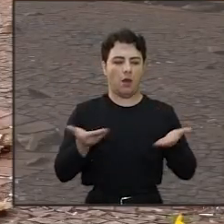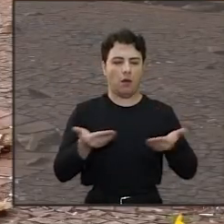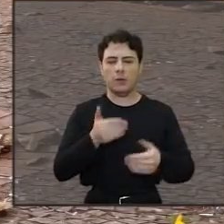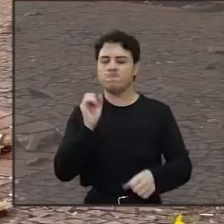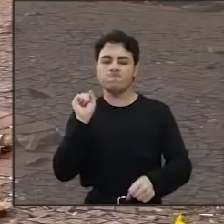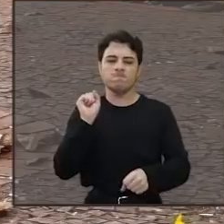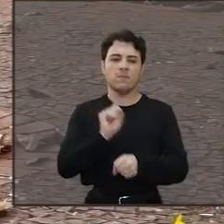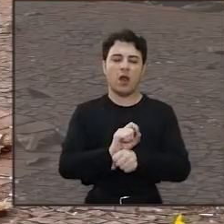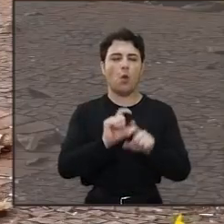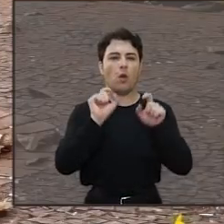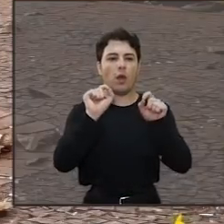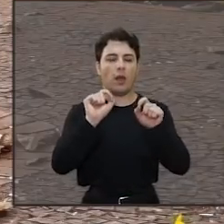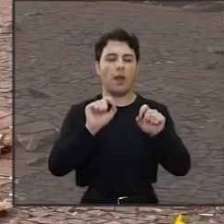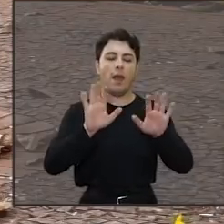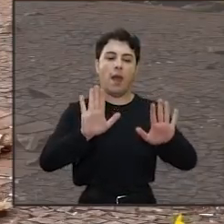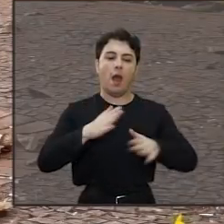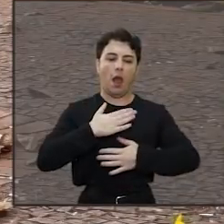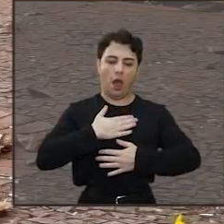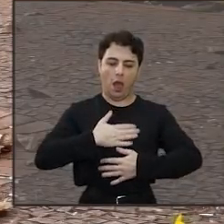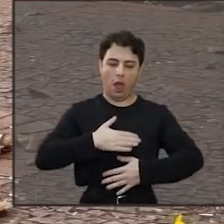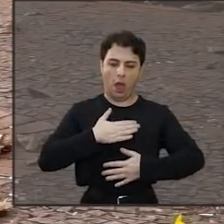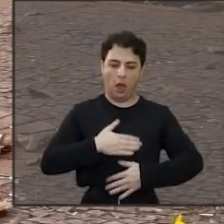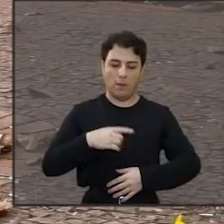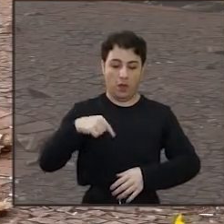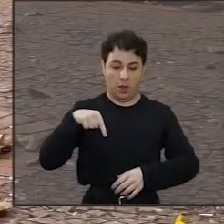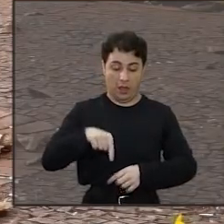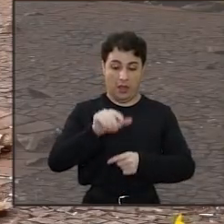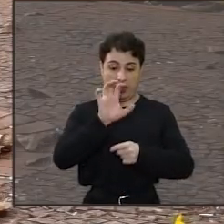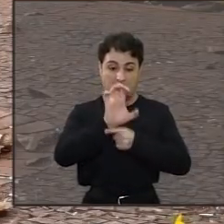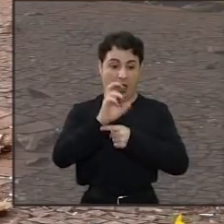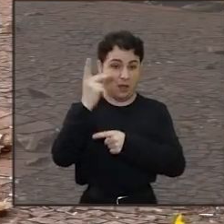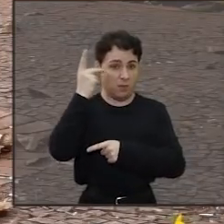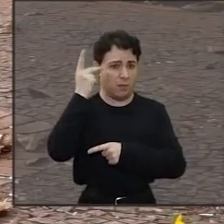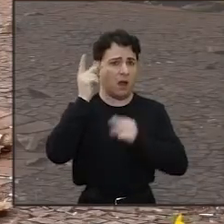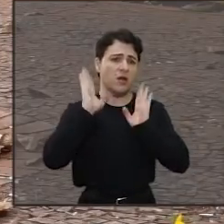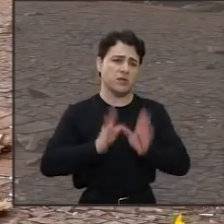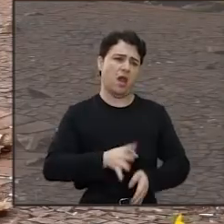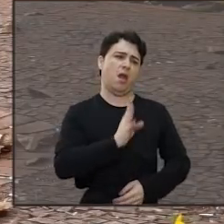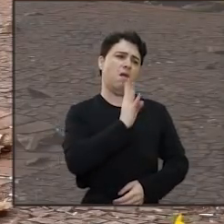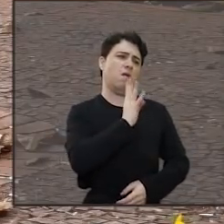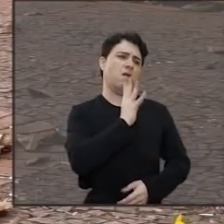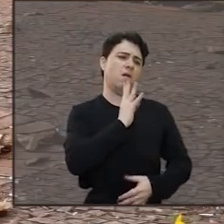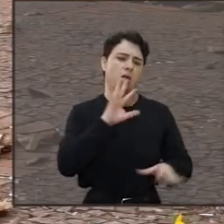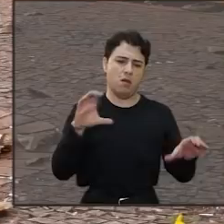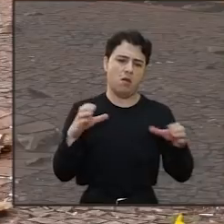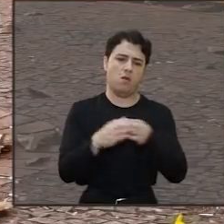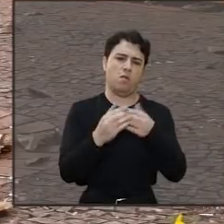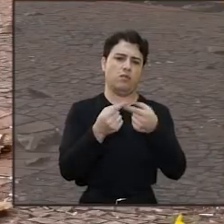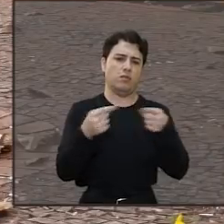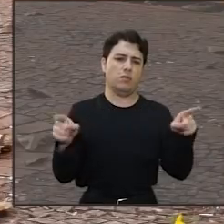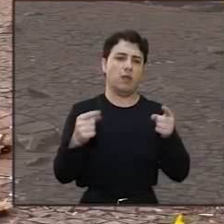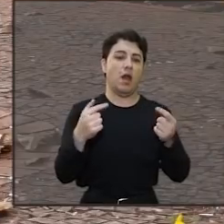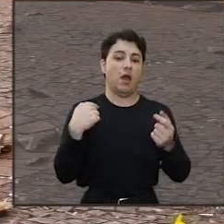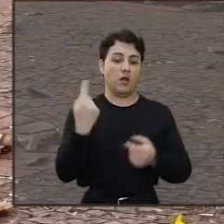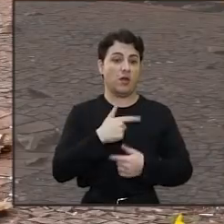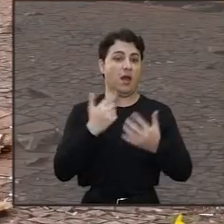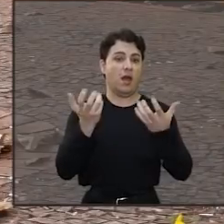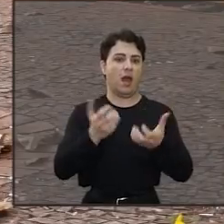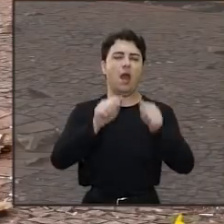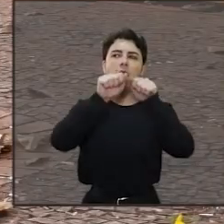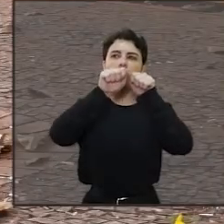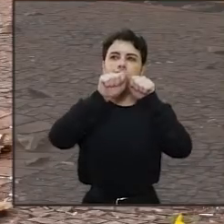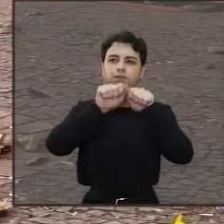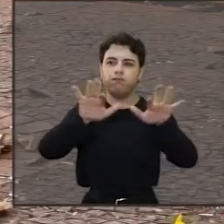né? Mas agora a gente deu aquela voltada, vamos pé no chão. Aqui no estado de São Paulo o pessoal conhece a gente legal. E a gente tem